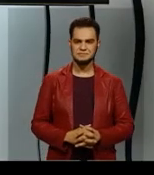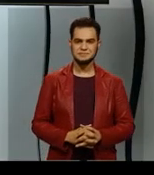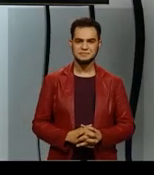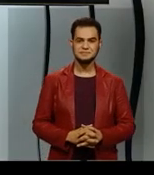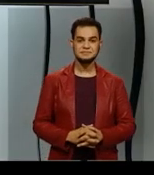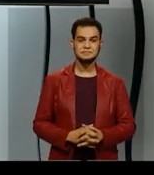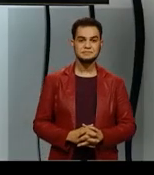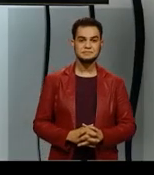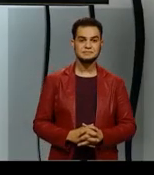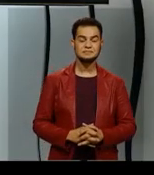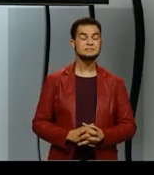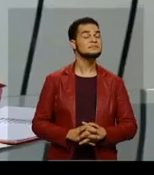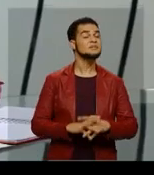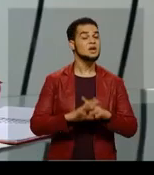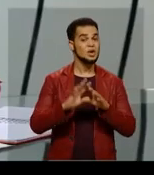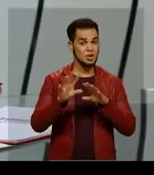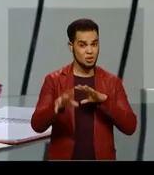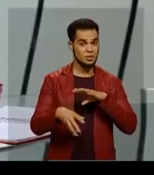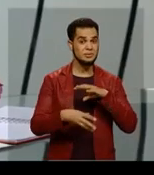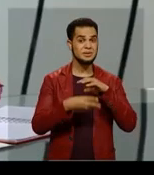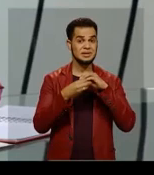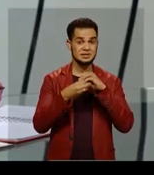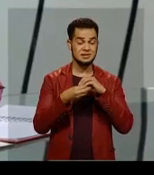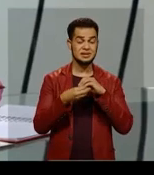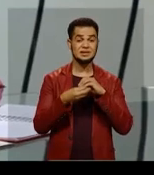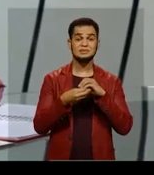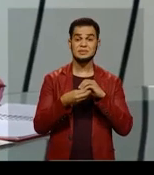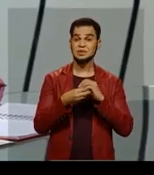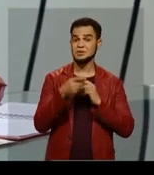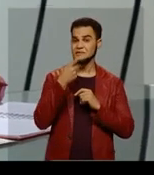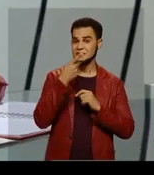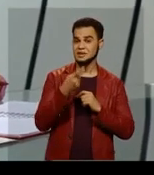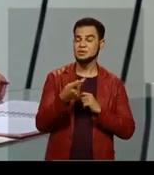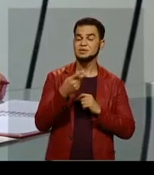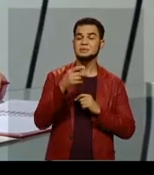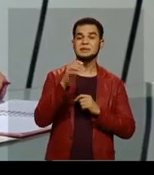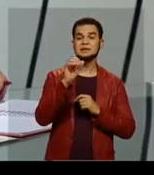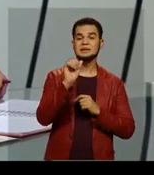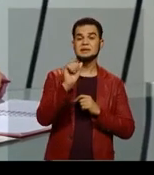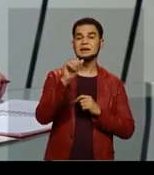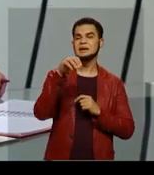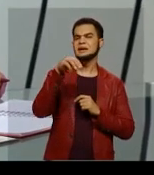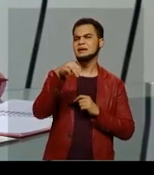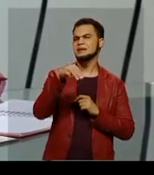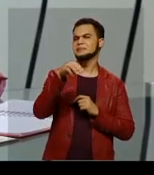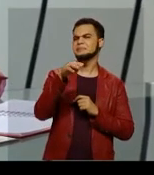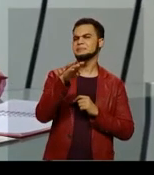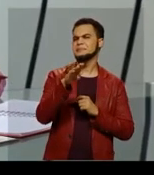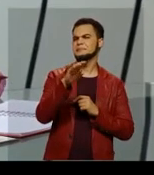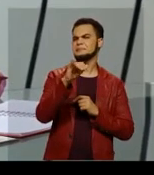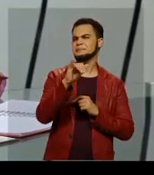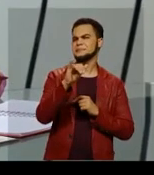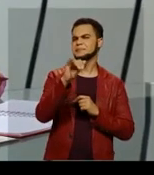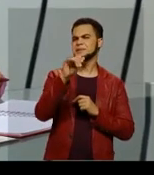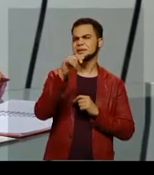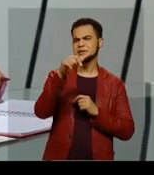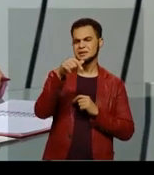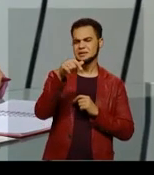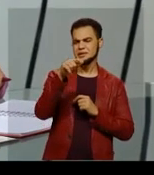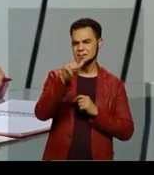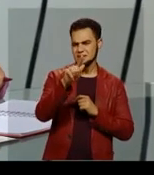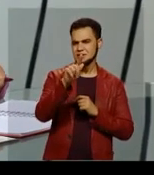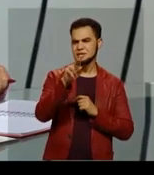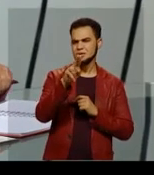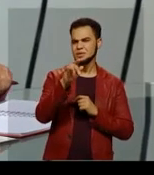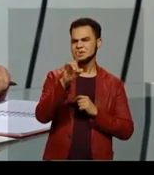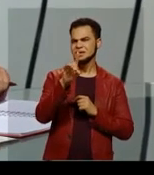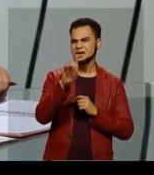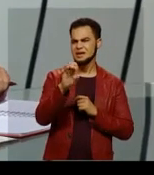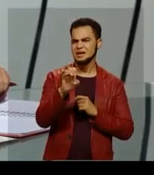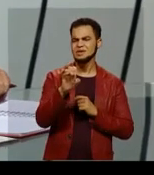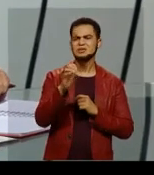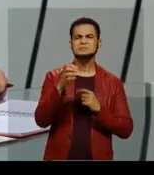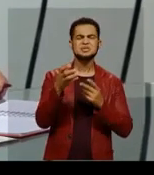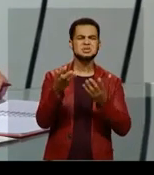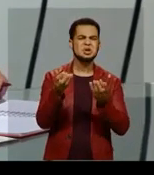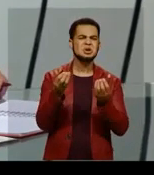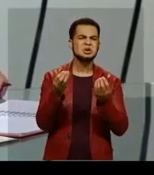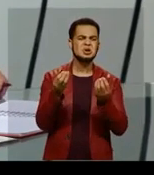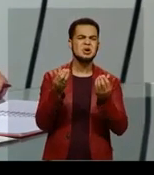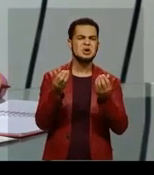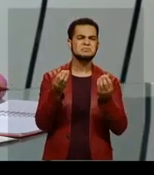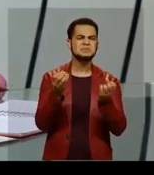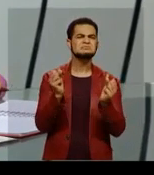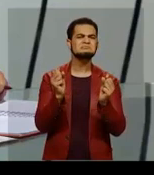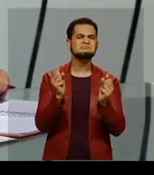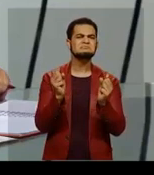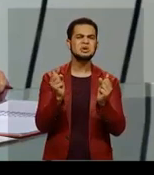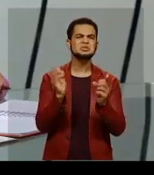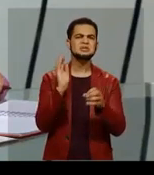falando ambiguidade, é muito importante, você pode me perguntar assim, mas como cai numa questão do Enem, pode